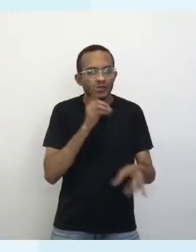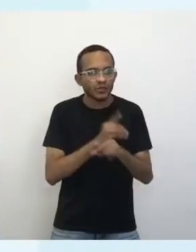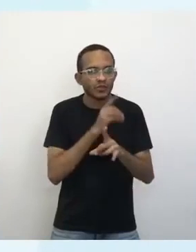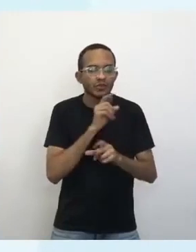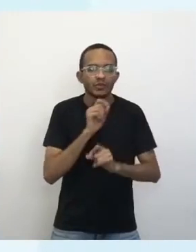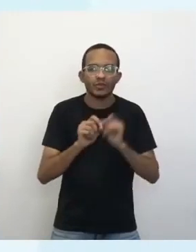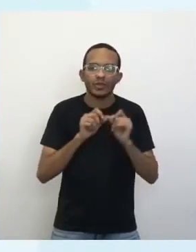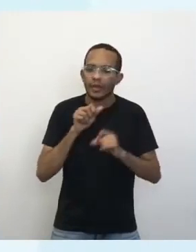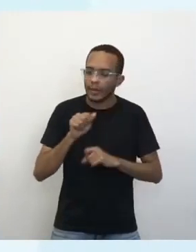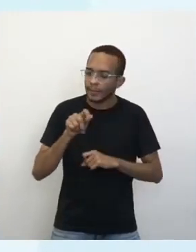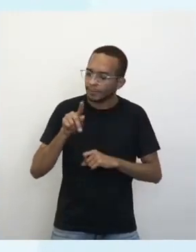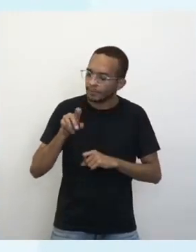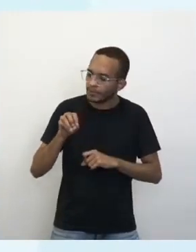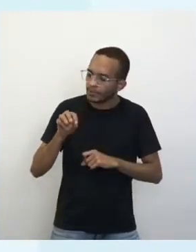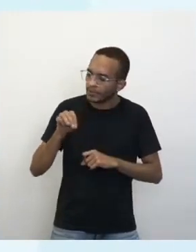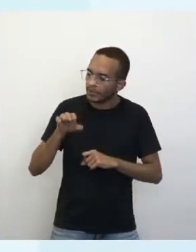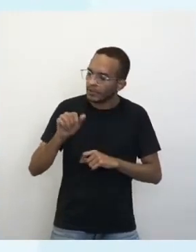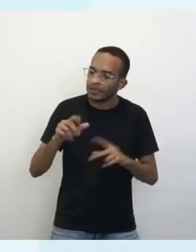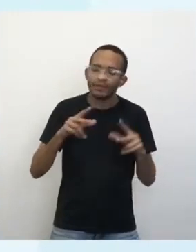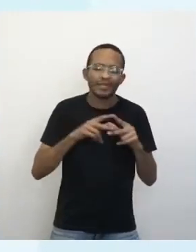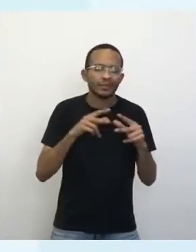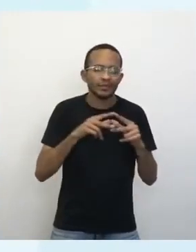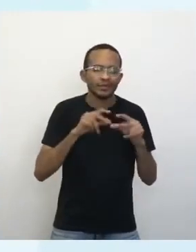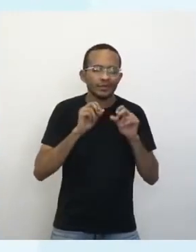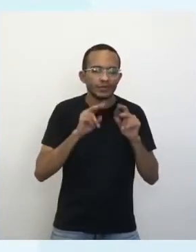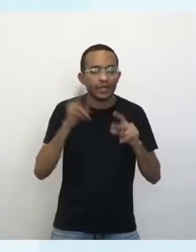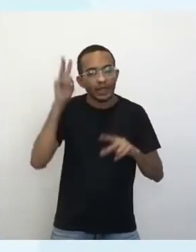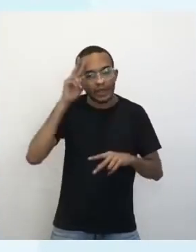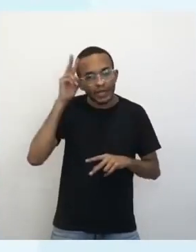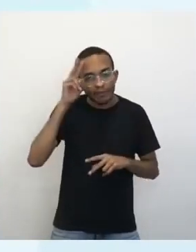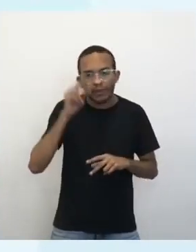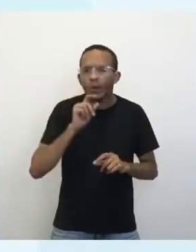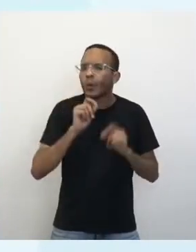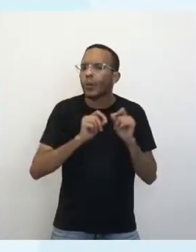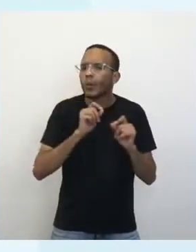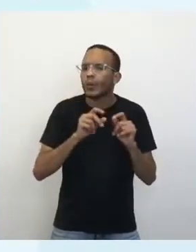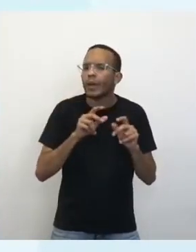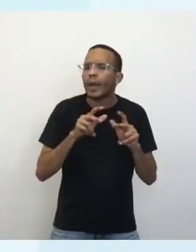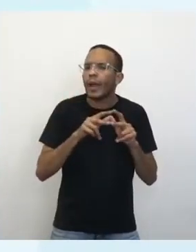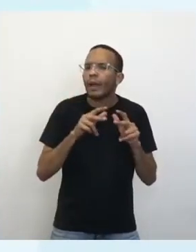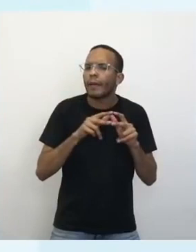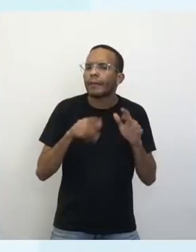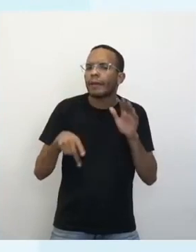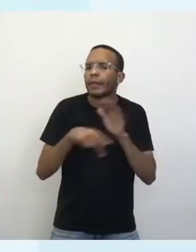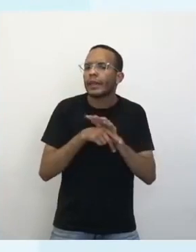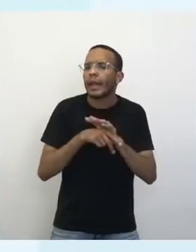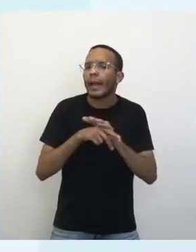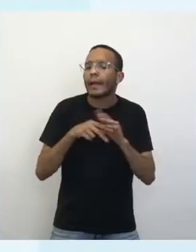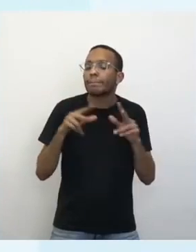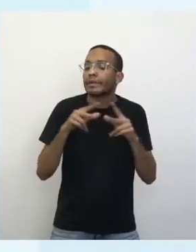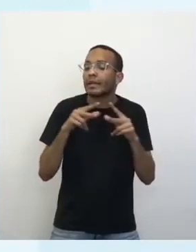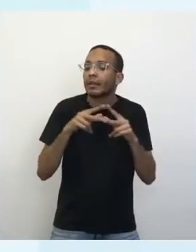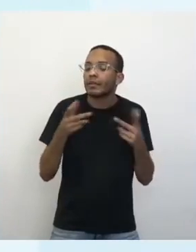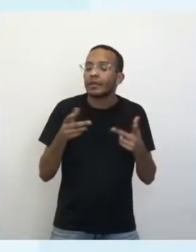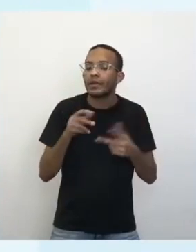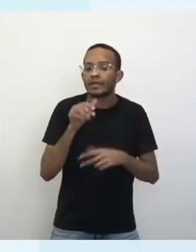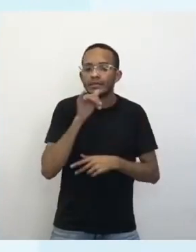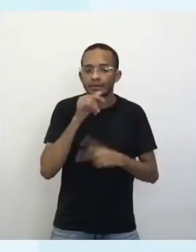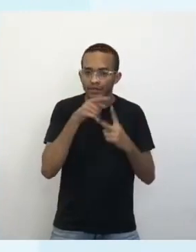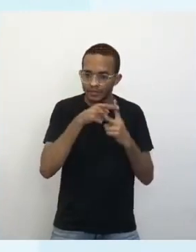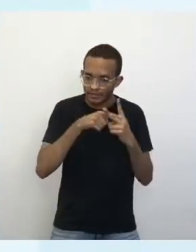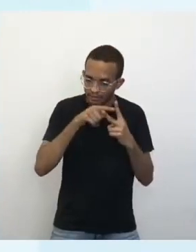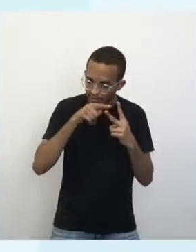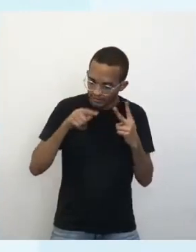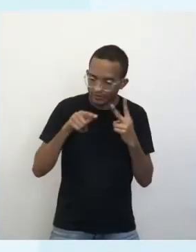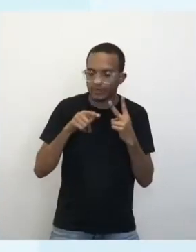encontre a apótema da pirâmide. Lembra, o que é a apótema da pirâmide? raiz quadrada